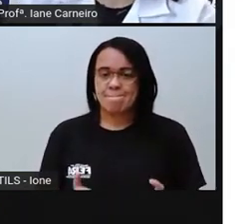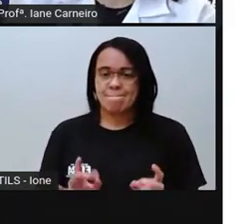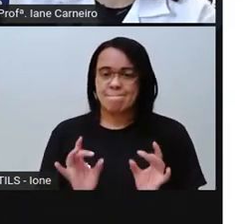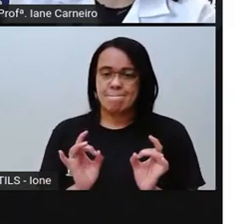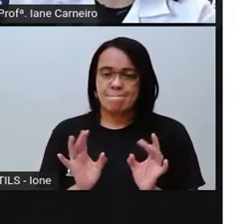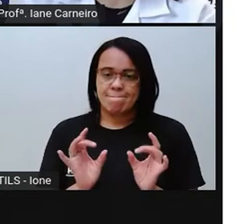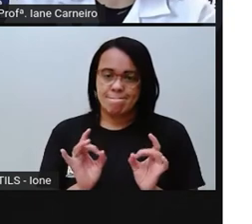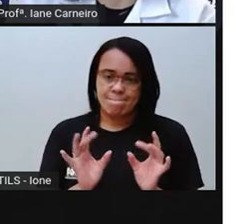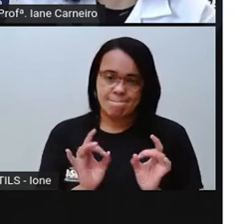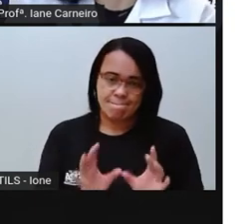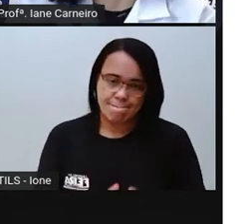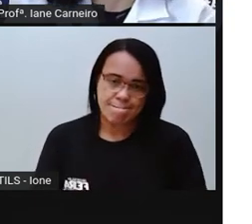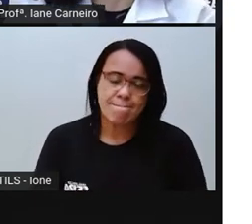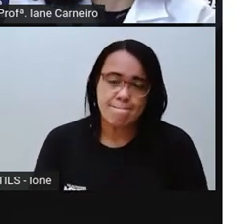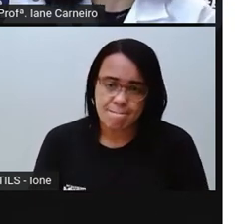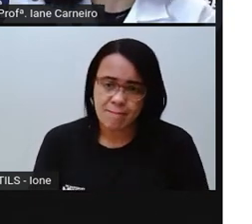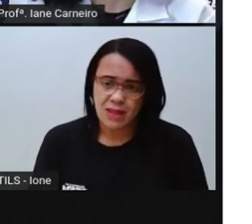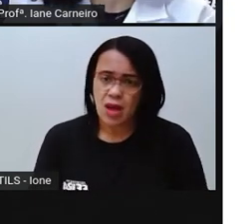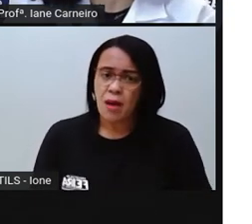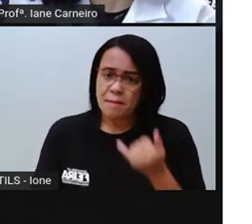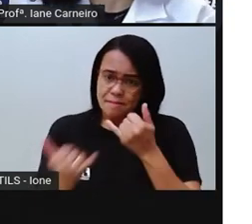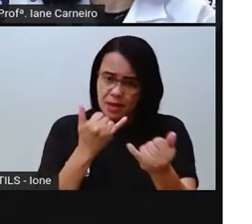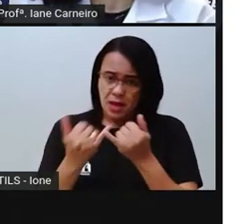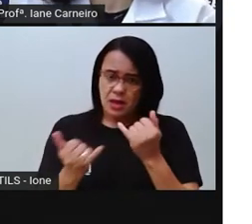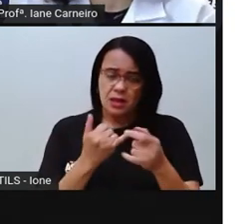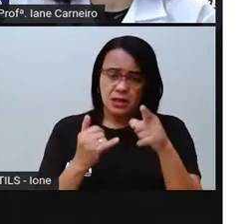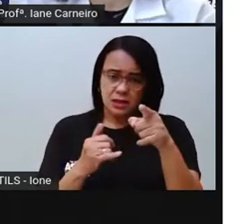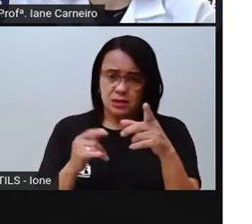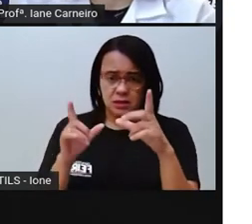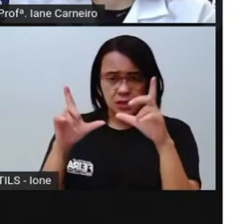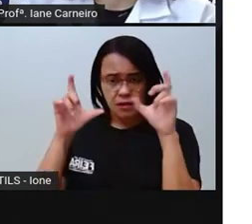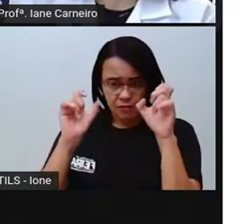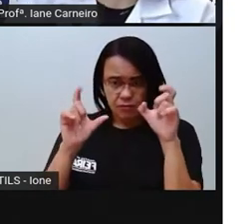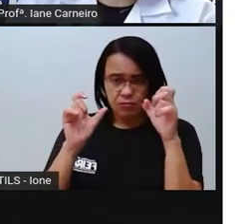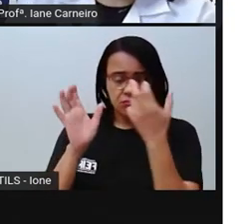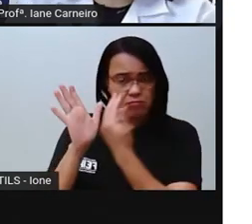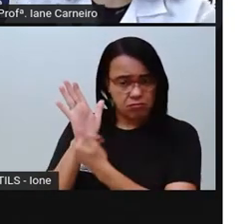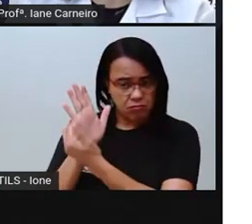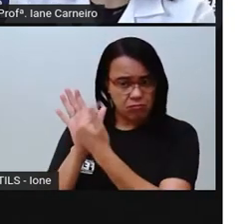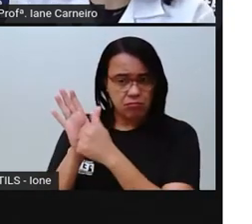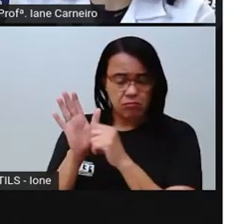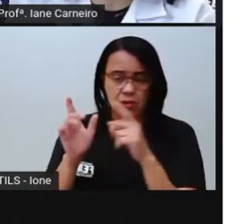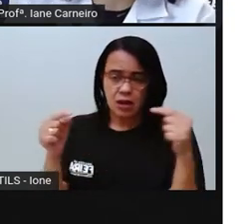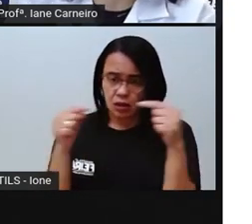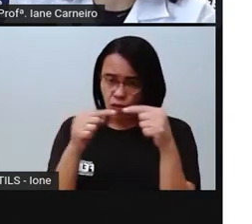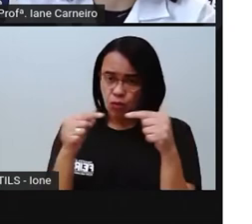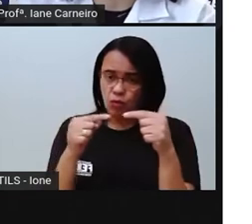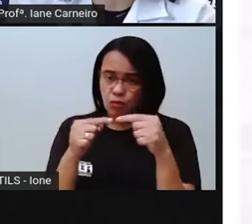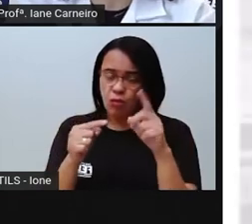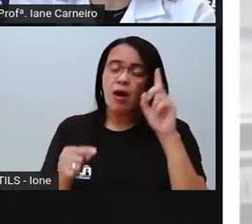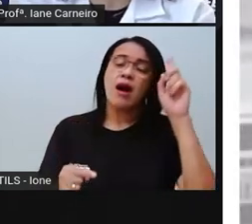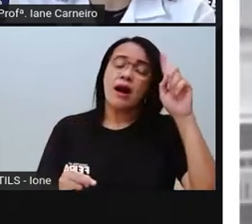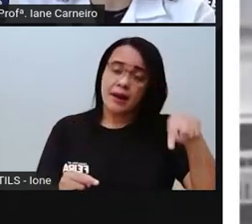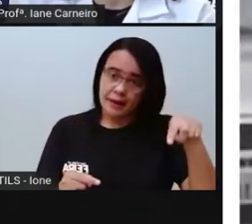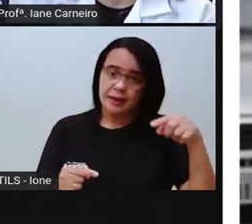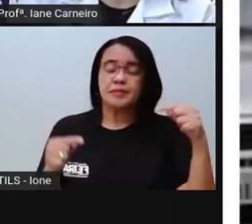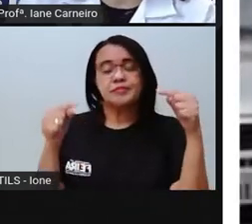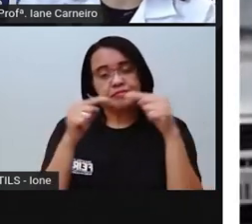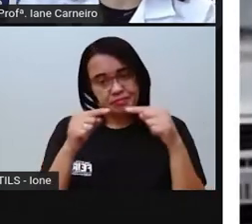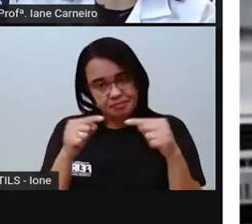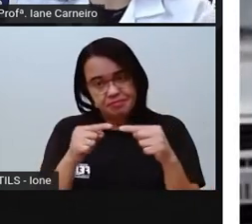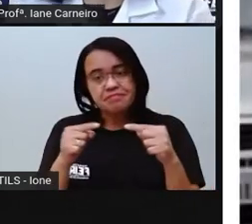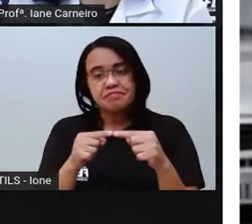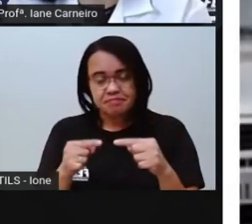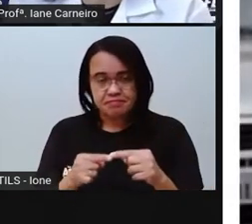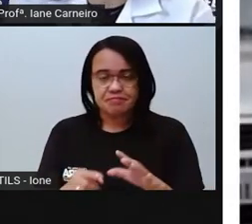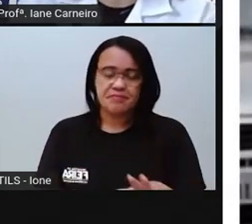a essa imagem que a gente está vendo aqui no livro. O que é que vocês acham? É semelhante, infelizmente, né? Bem triste saber